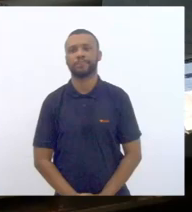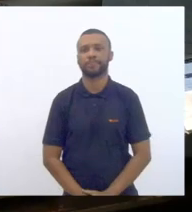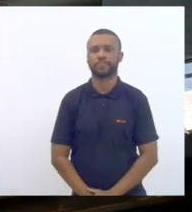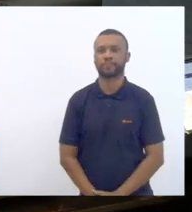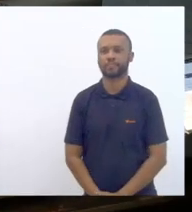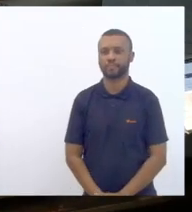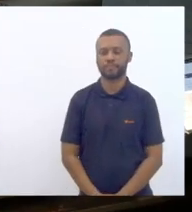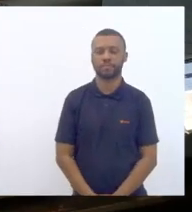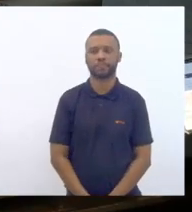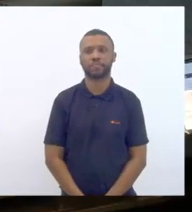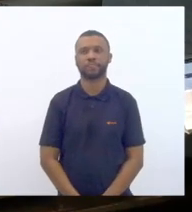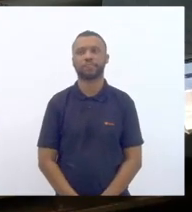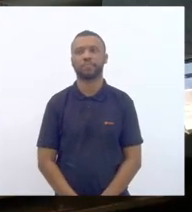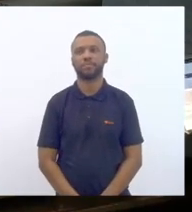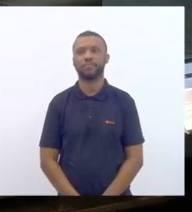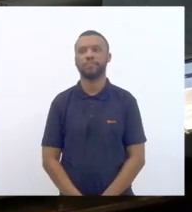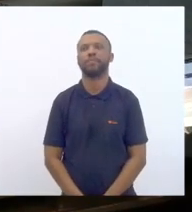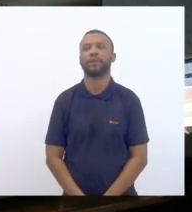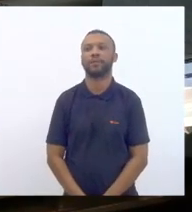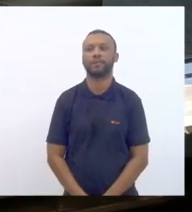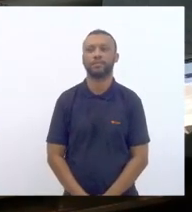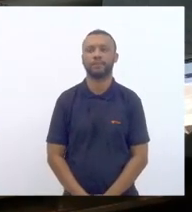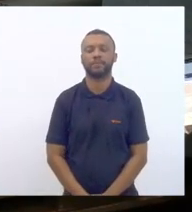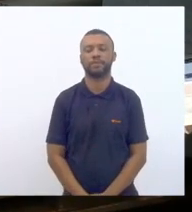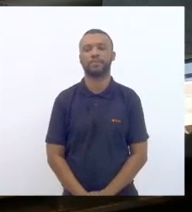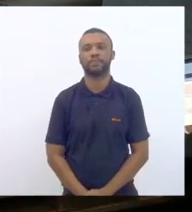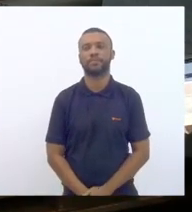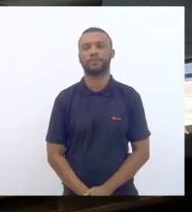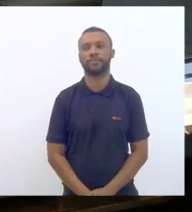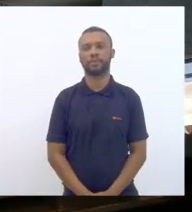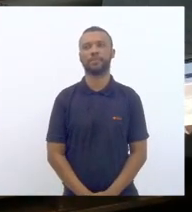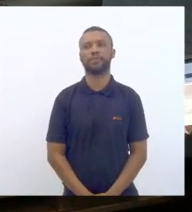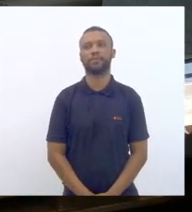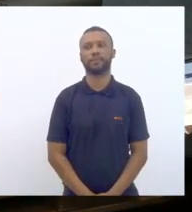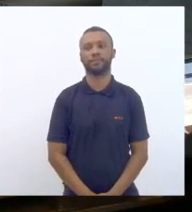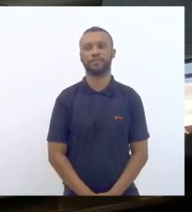Ô, deputado André. Eu também. Não, segundo.